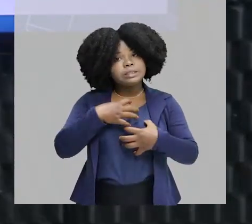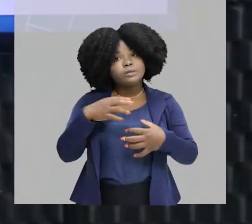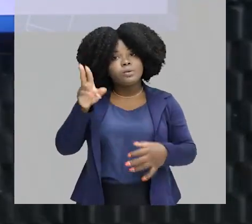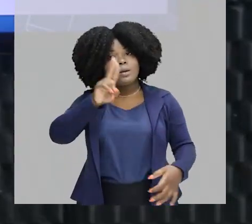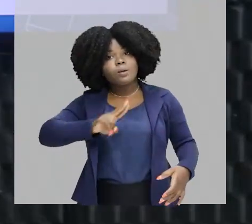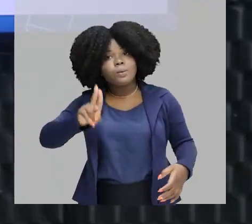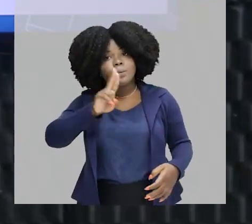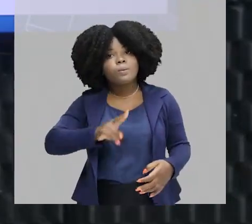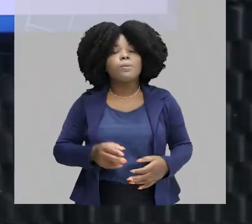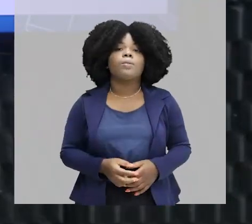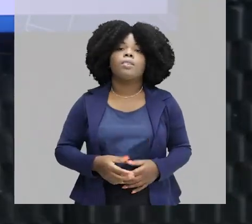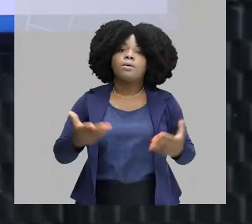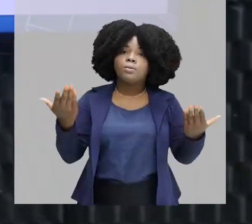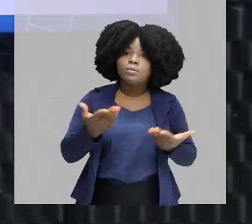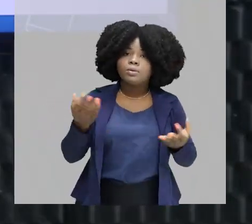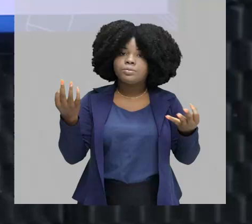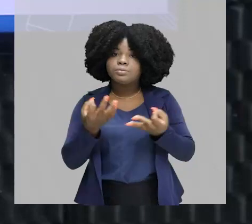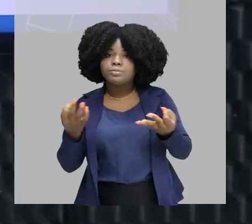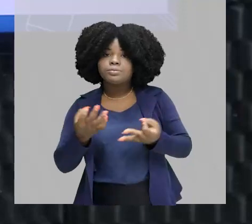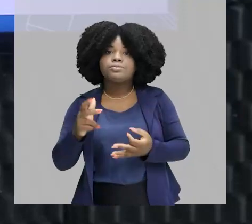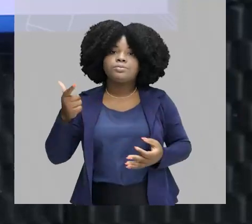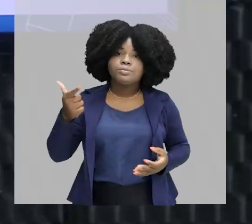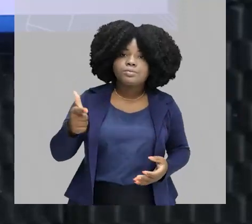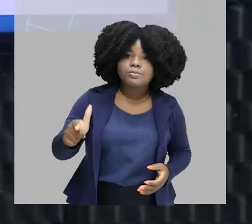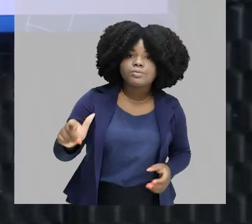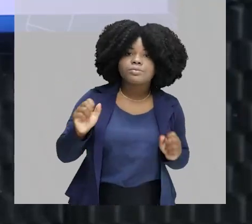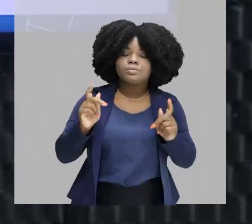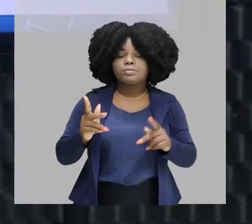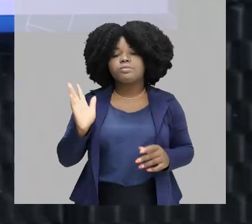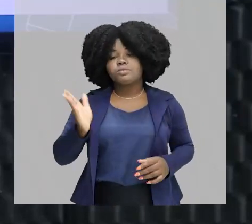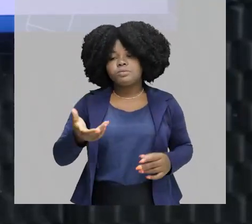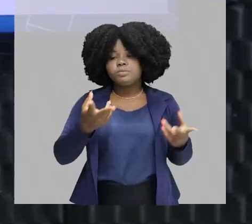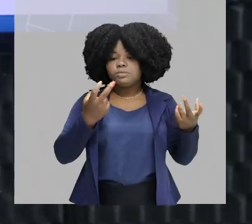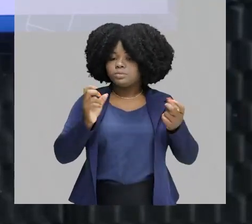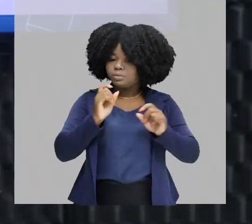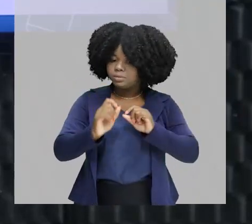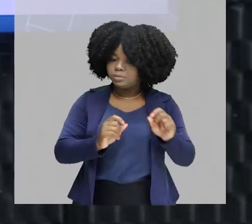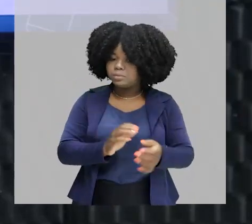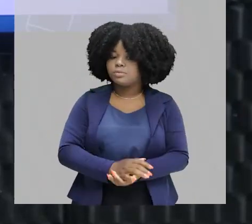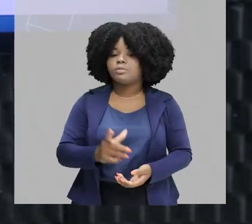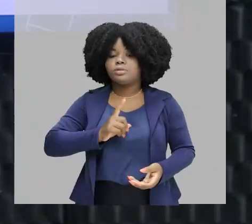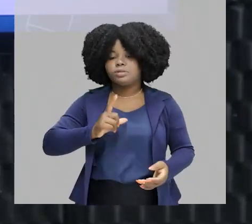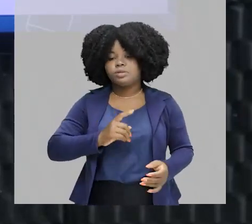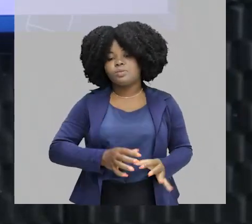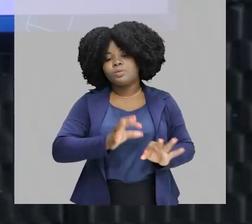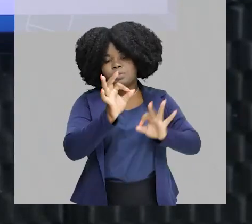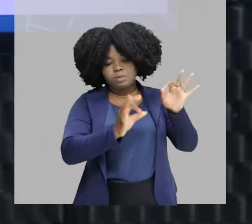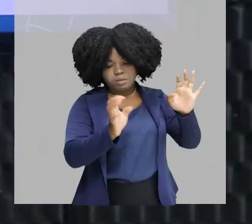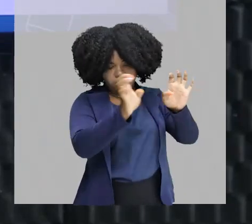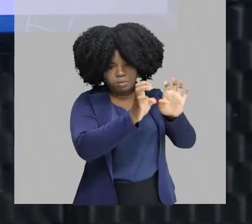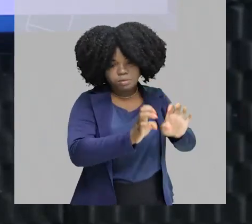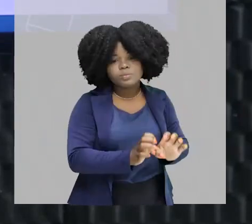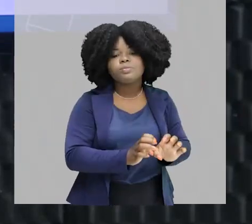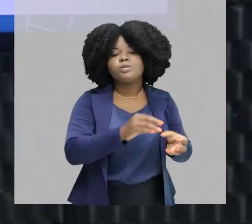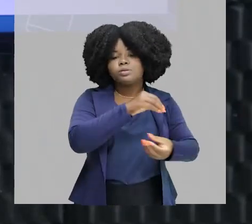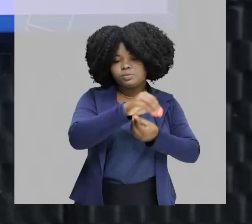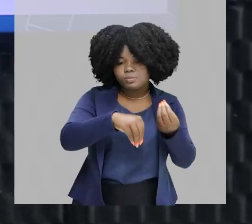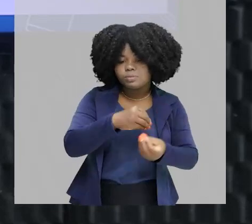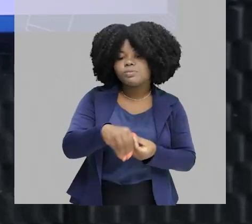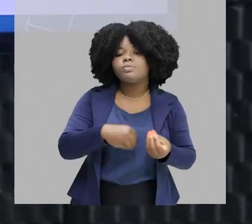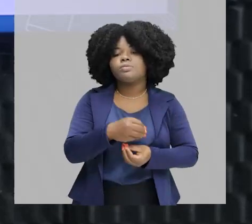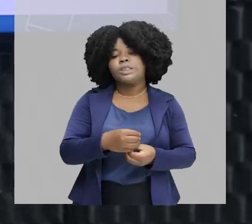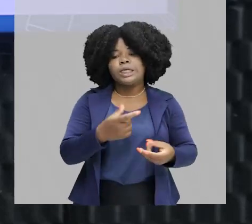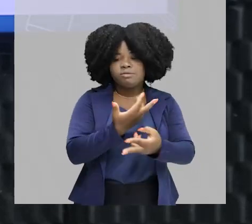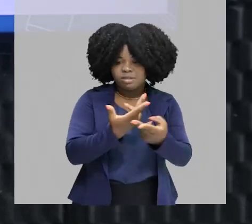utilizar o presente perfeito contínuo. Vocês já devem ter percebido que nós temos uma construção composta. Ele é formado